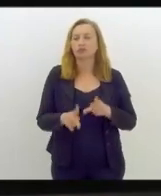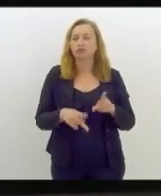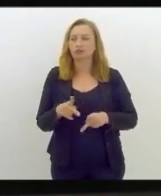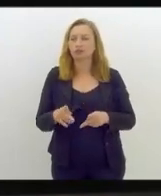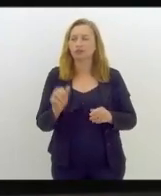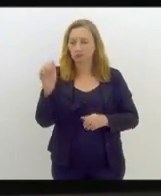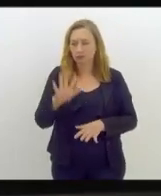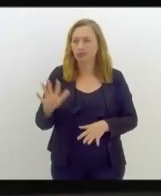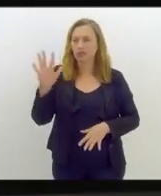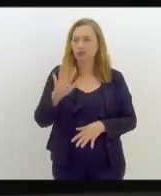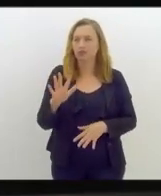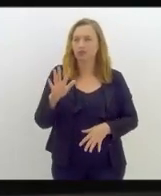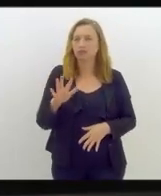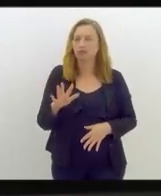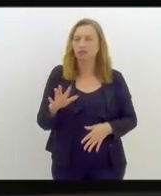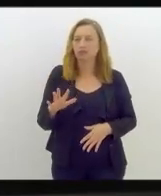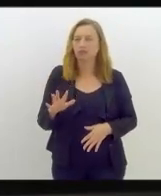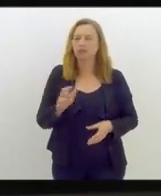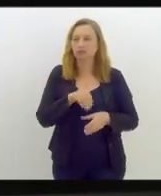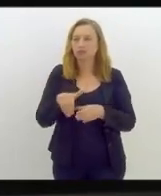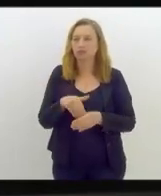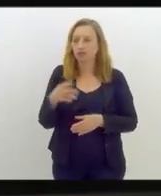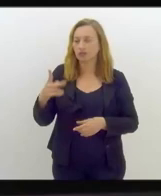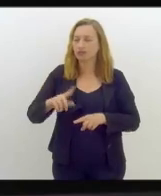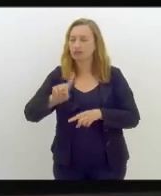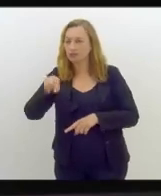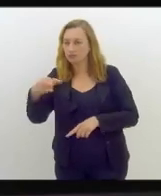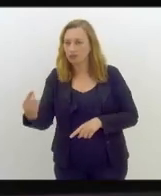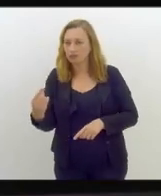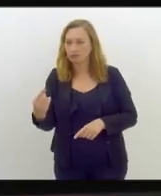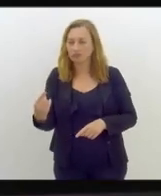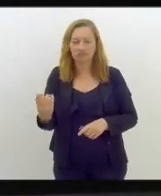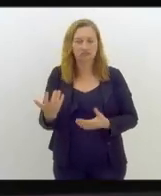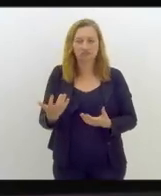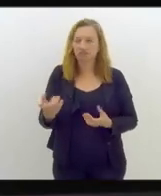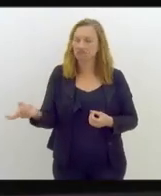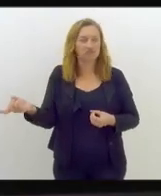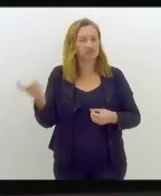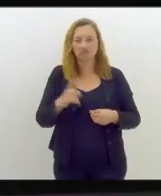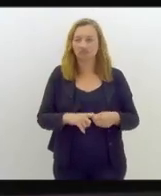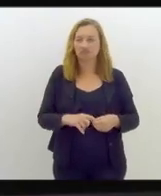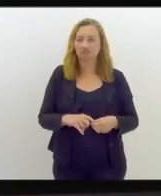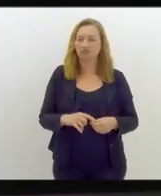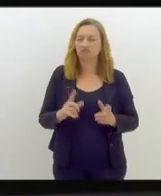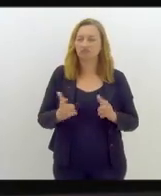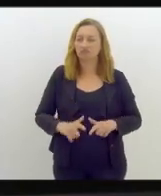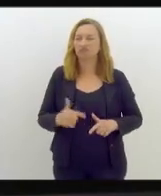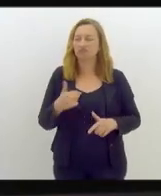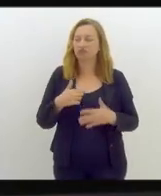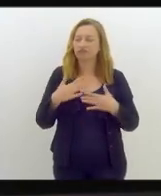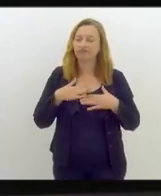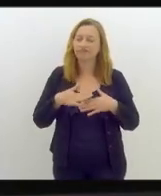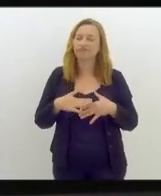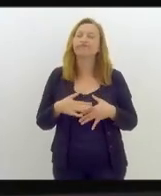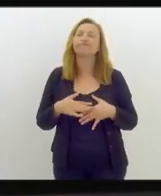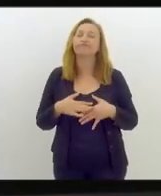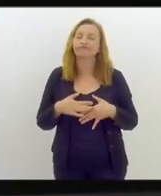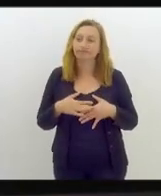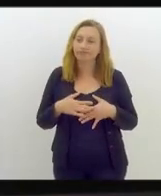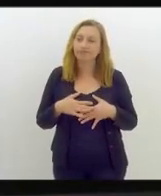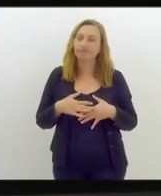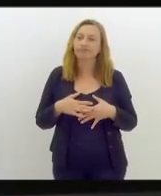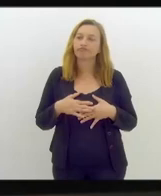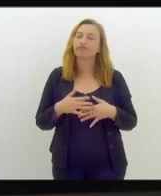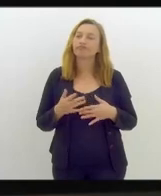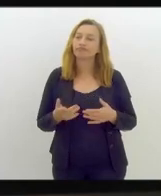maneira geral, com isso ou com aquilo, para votarem neles. Depois se elege, nunca mais volto na região. Mas eu estou tranquila, porque eu estou com o meu